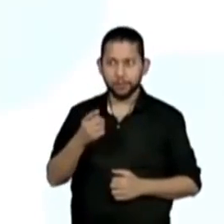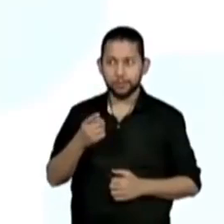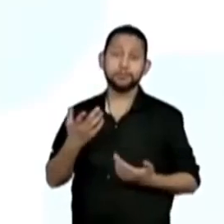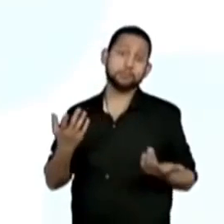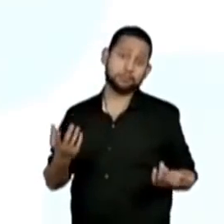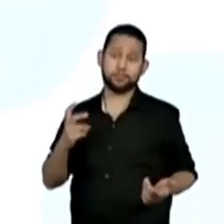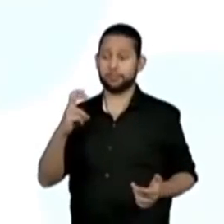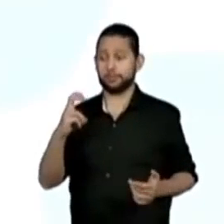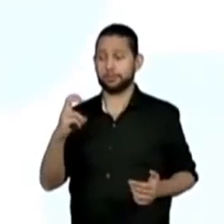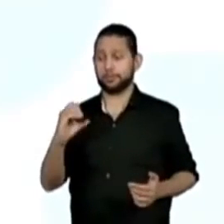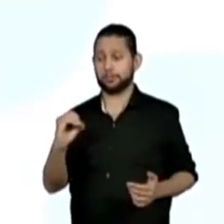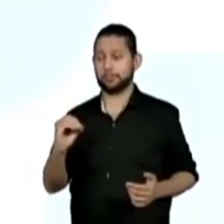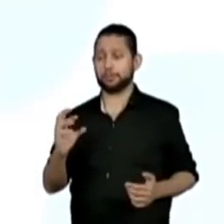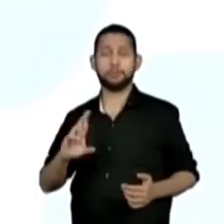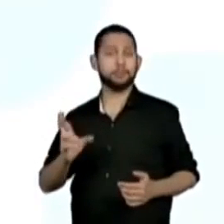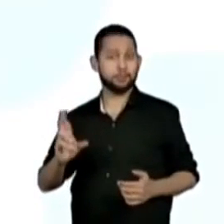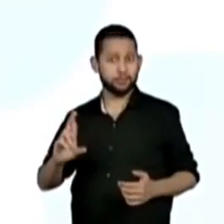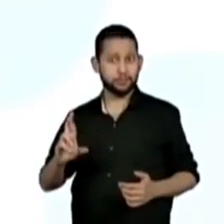R